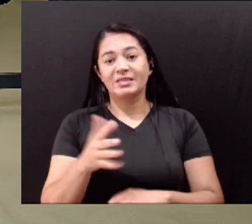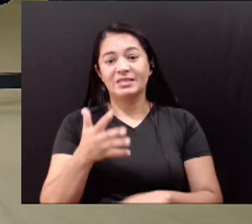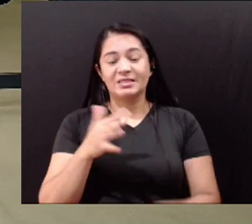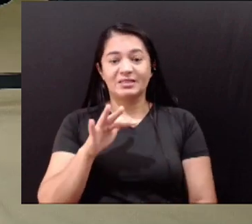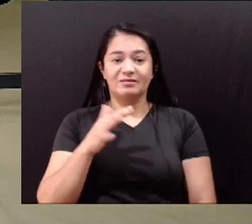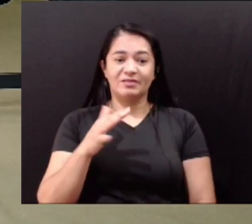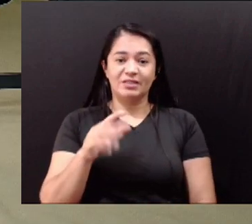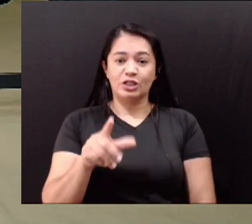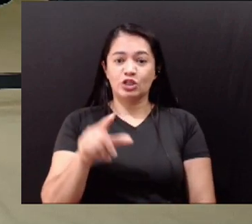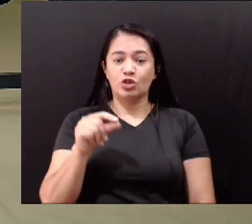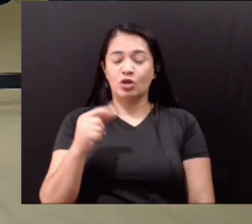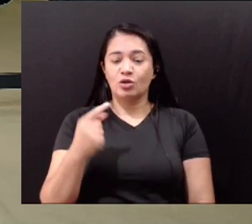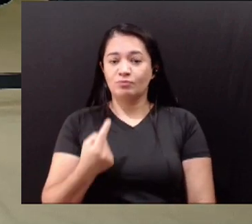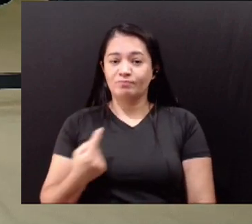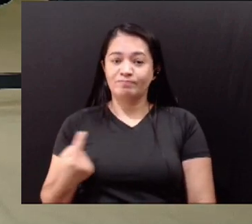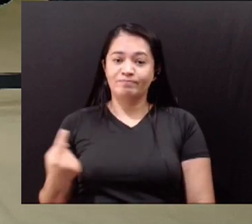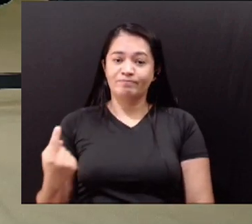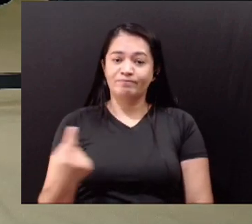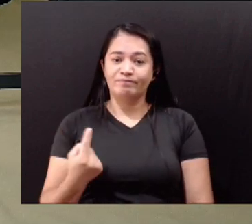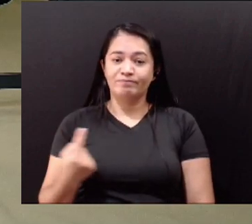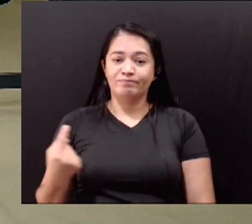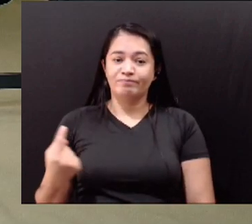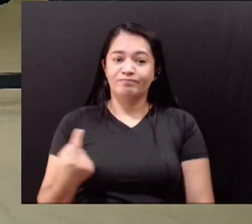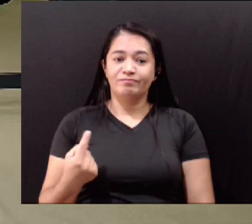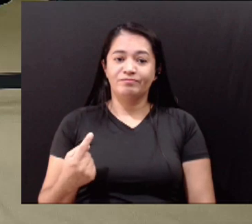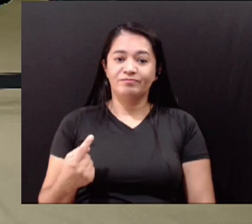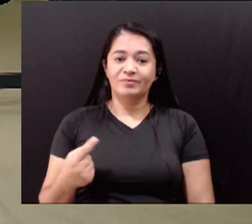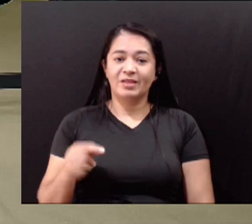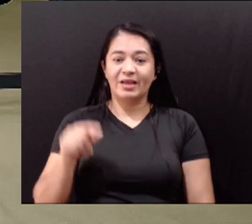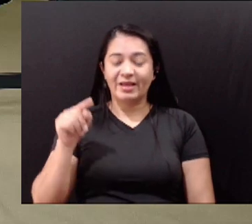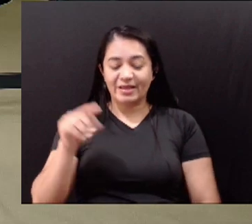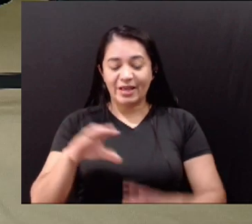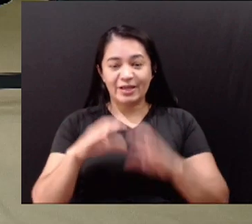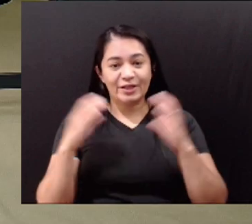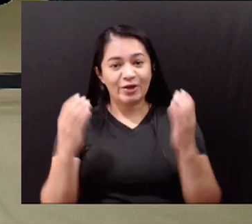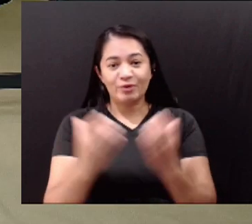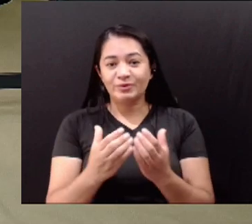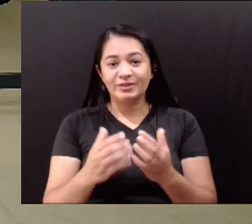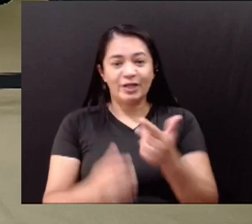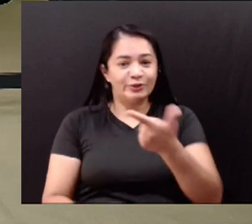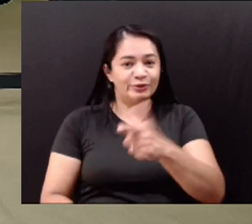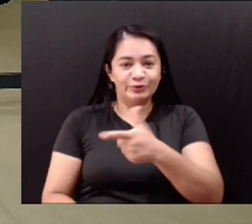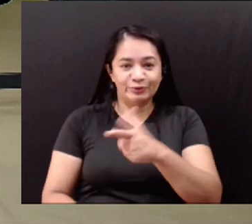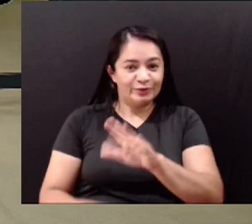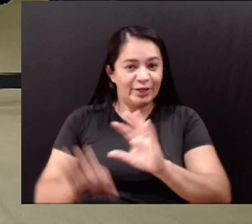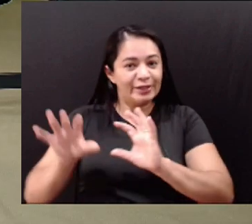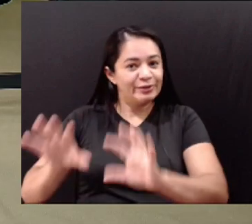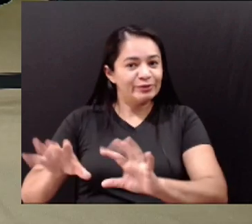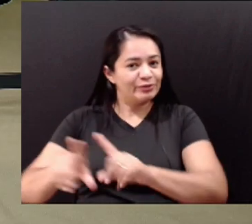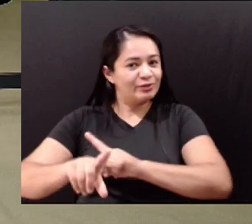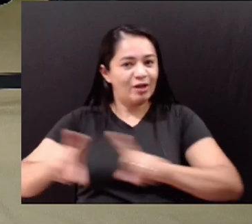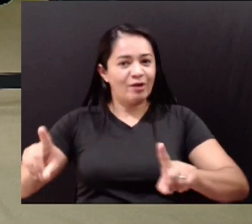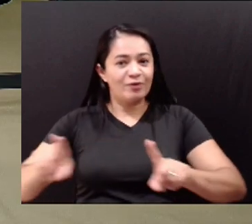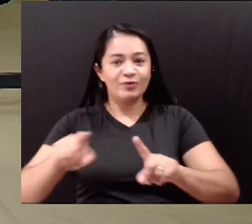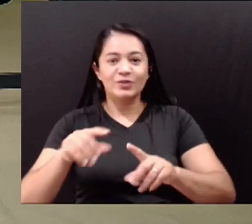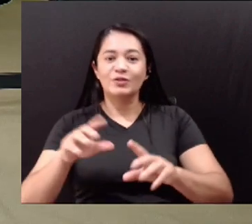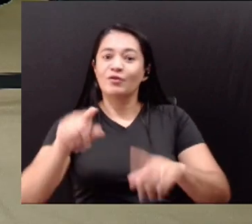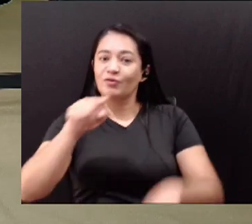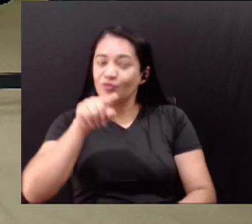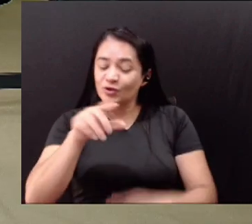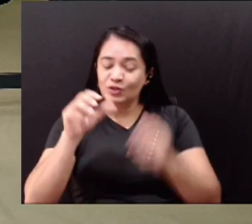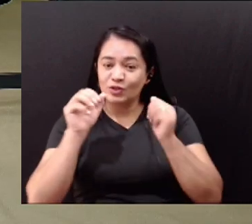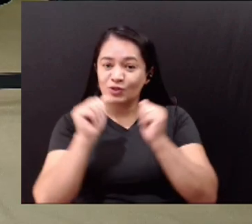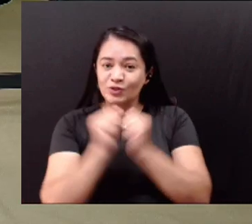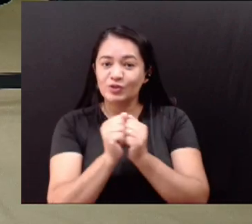sozinha, ela vai para o isolamento. E aqui nessa Vila Conviver não tem isso, né? Você está convivendo em harmonia com várias